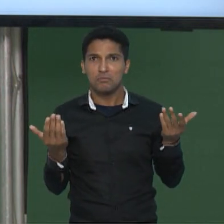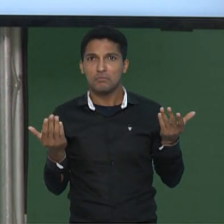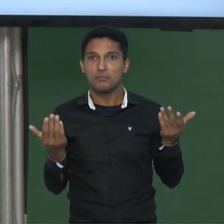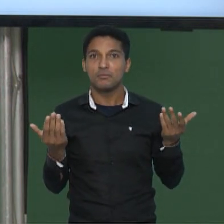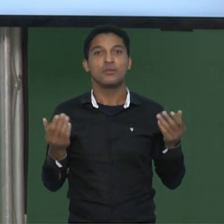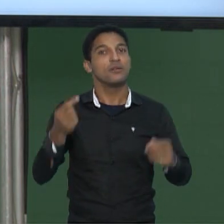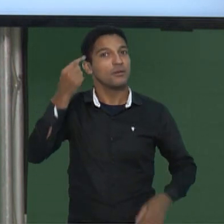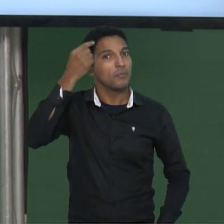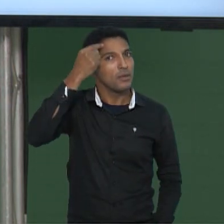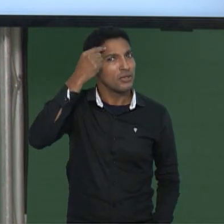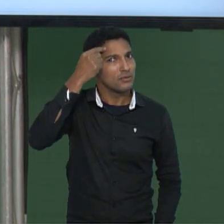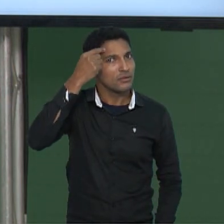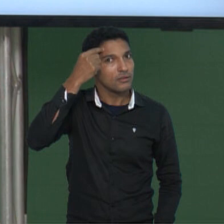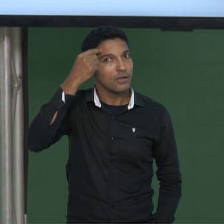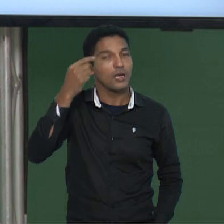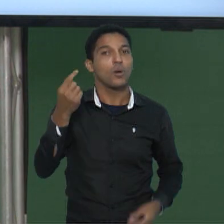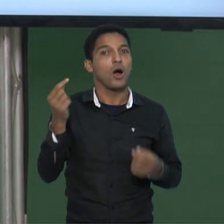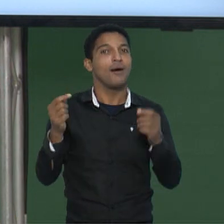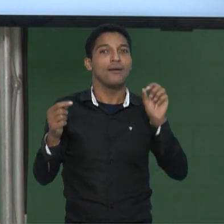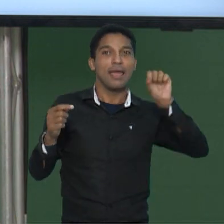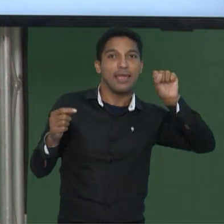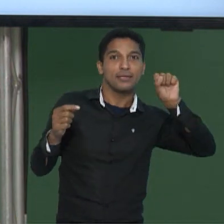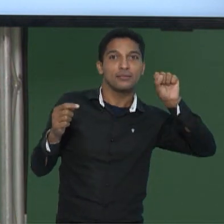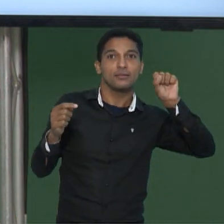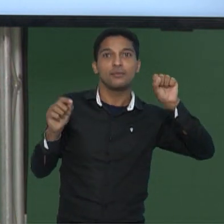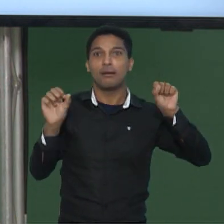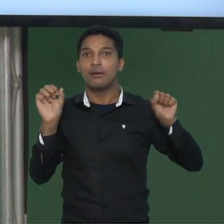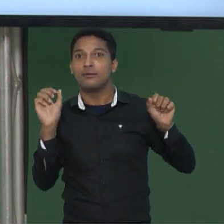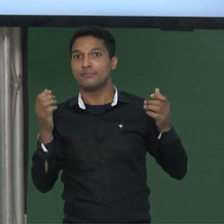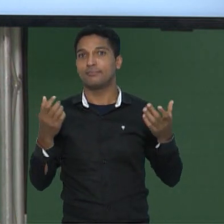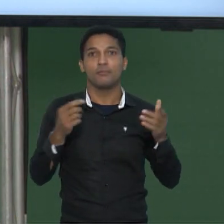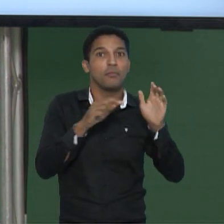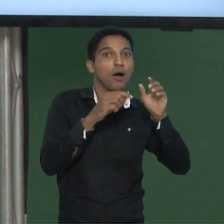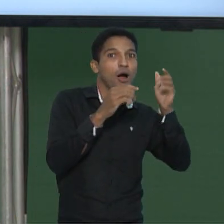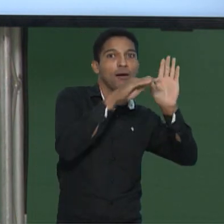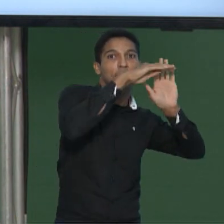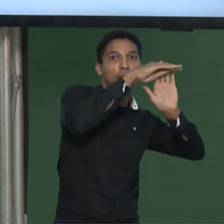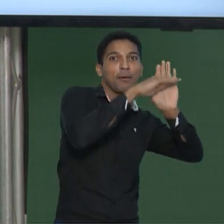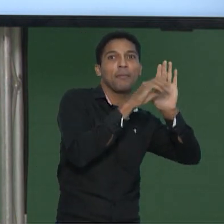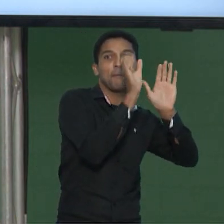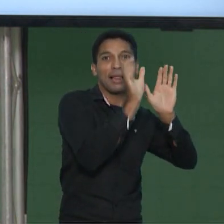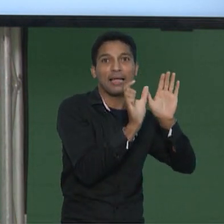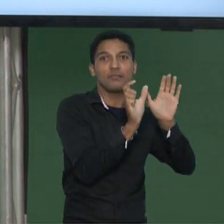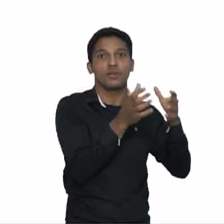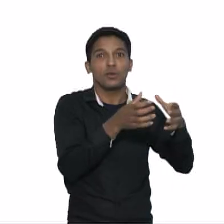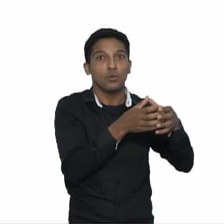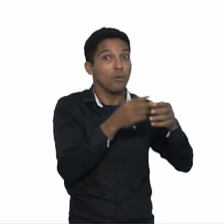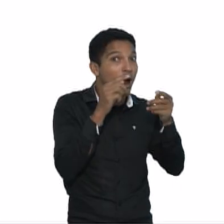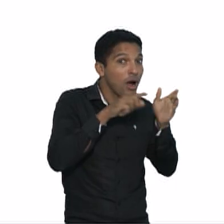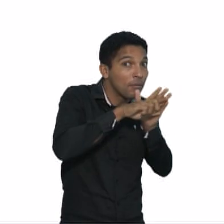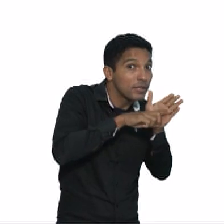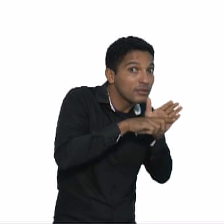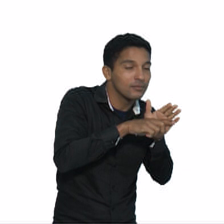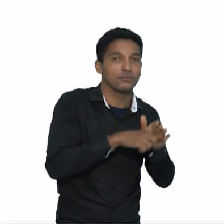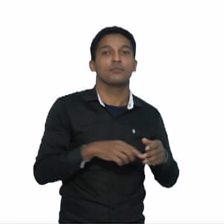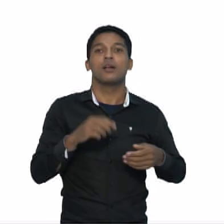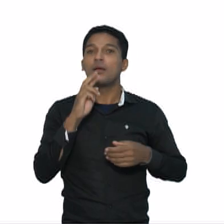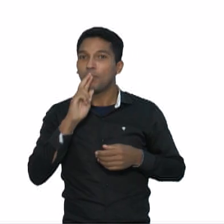Então, pensem, podem pesquisar lá no banco de palavras de vocês e façam o exercício.